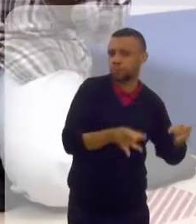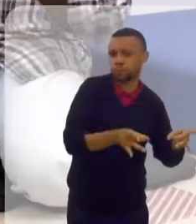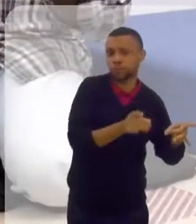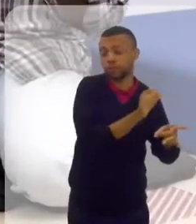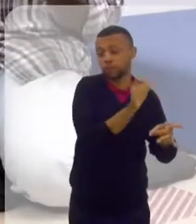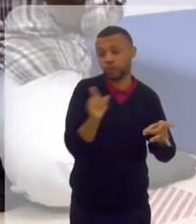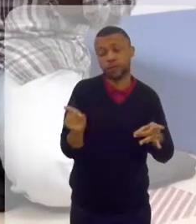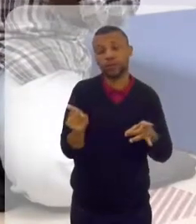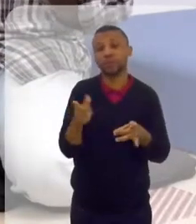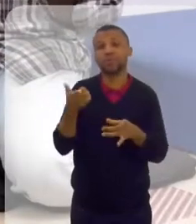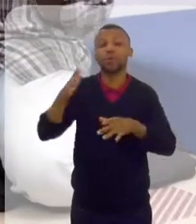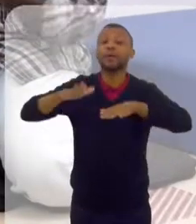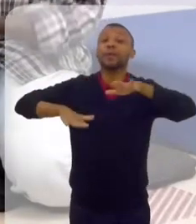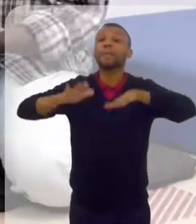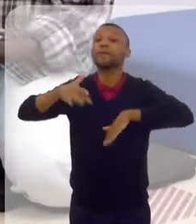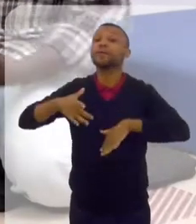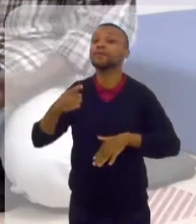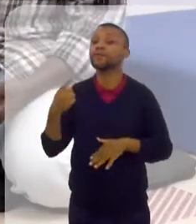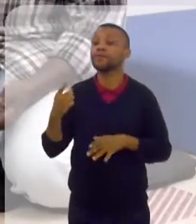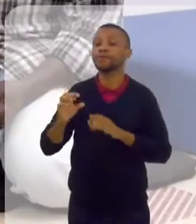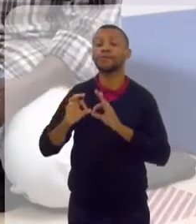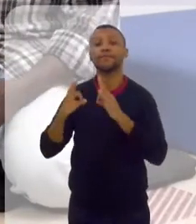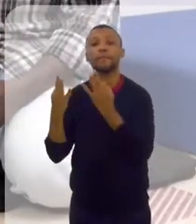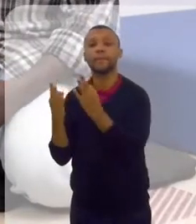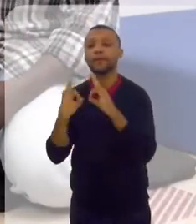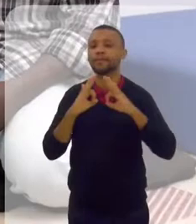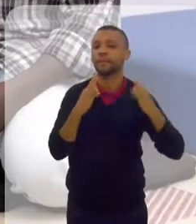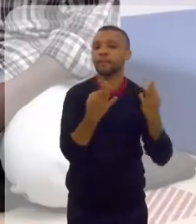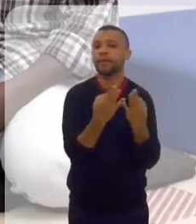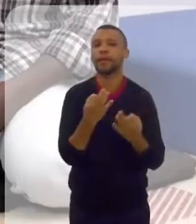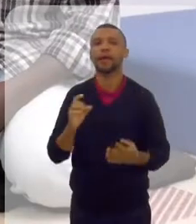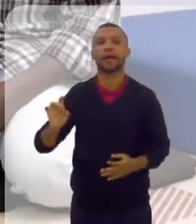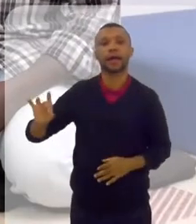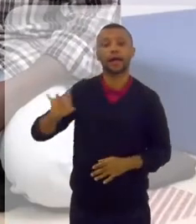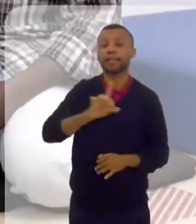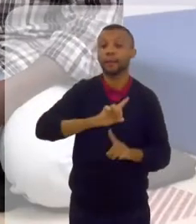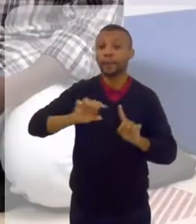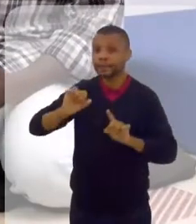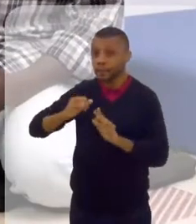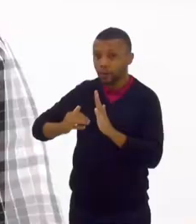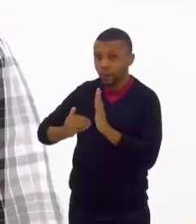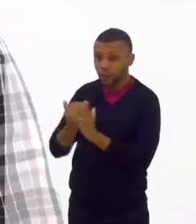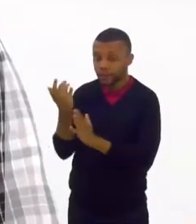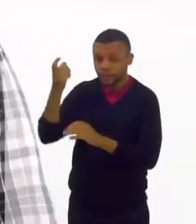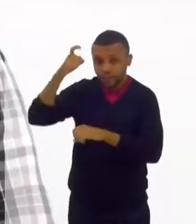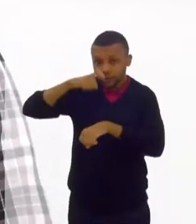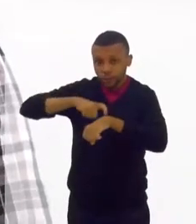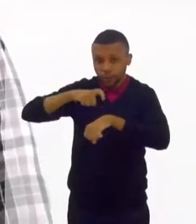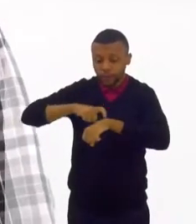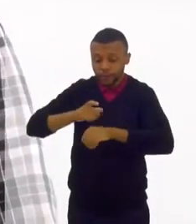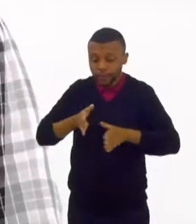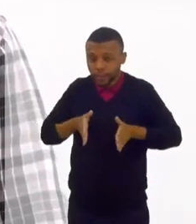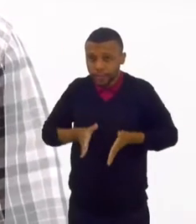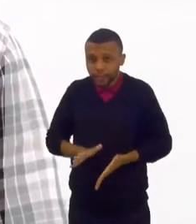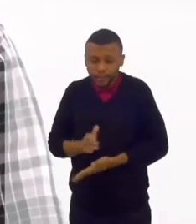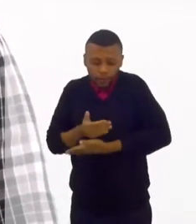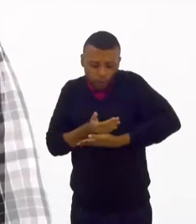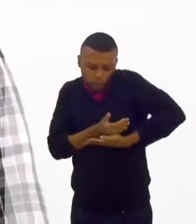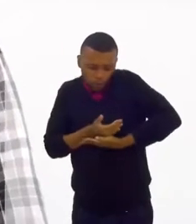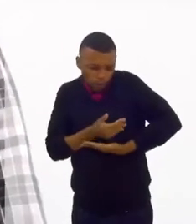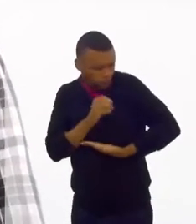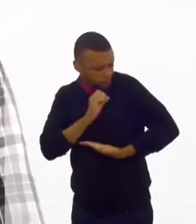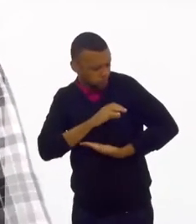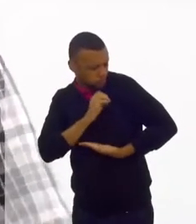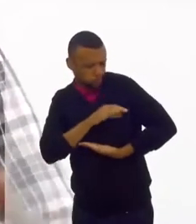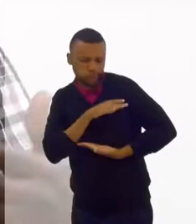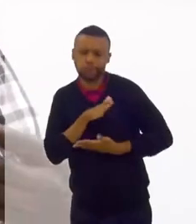uma questão de educação e de família. Mas se começar no começo, desde que nasceu, eu acho que vai ser melhor,